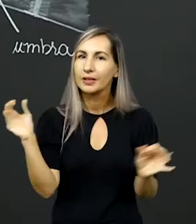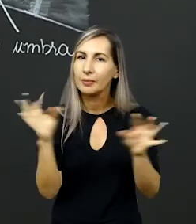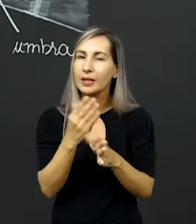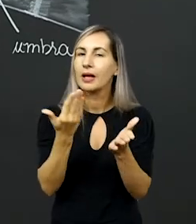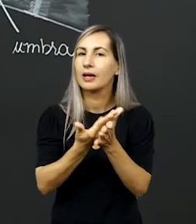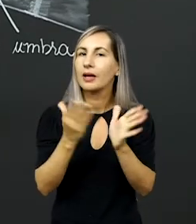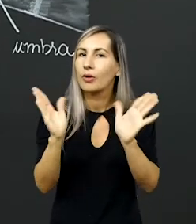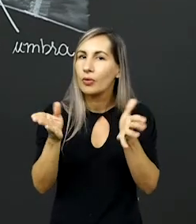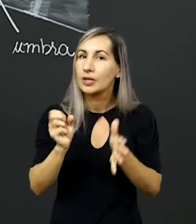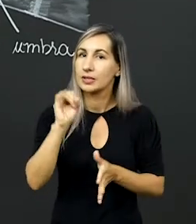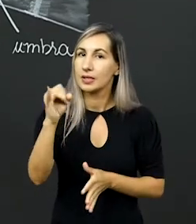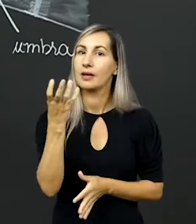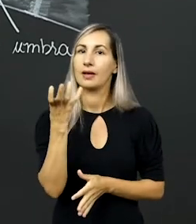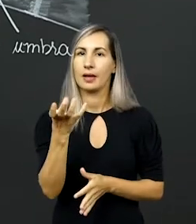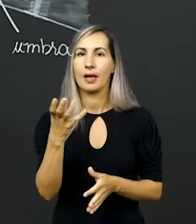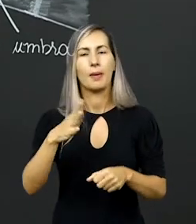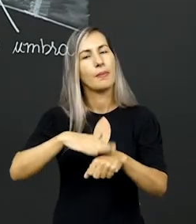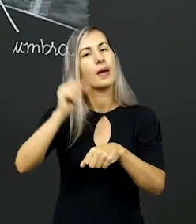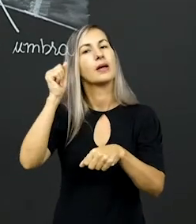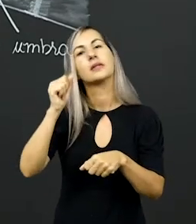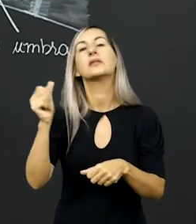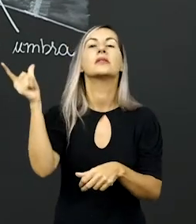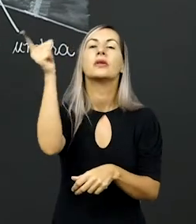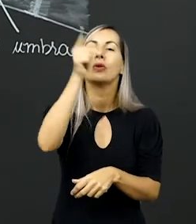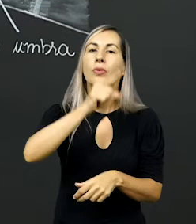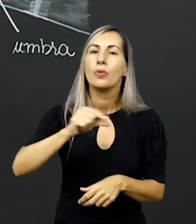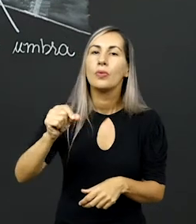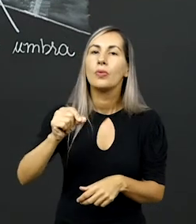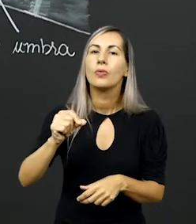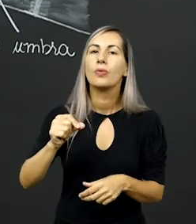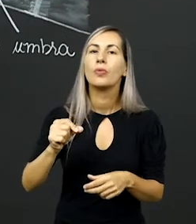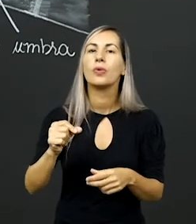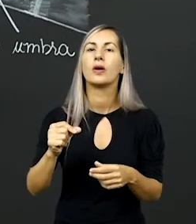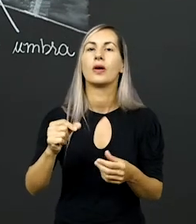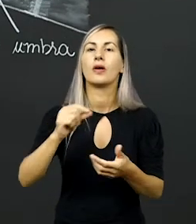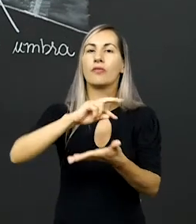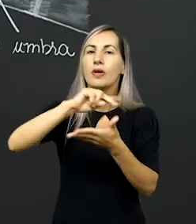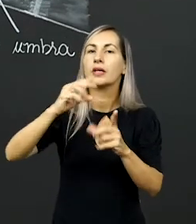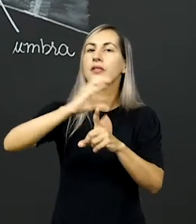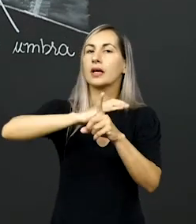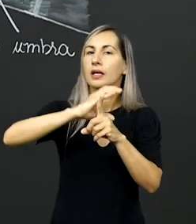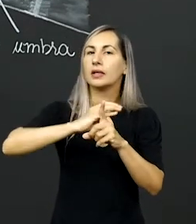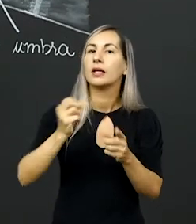aula de hoje e se você quer saber mais sobre Lua, sobre as fases da Lua,